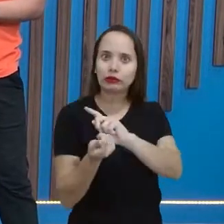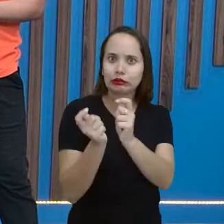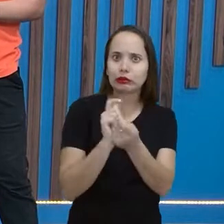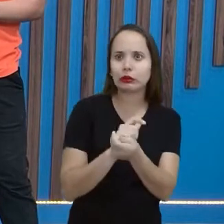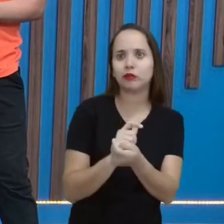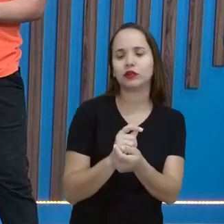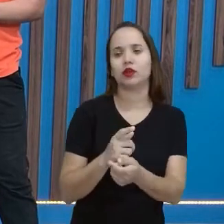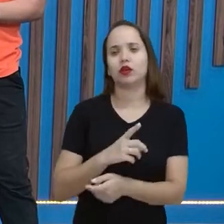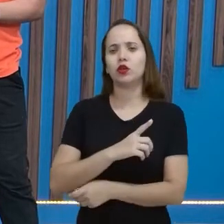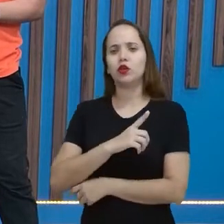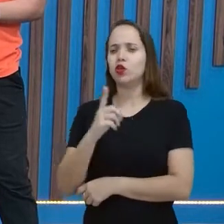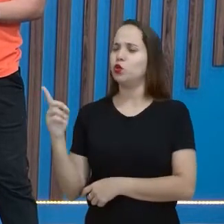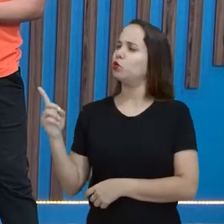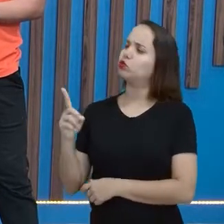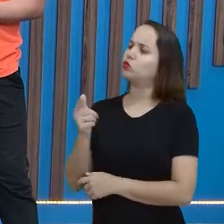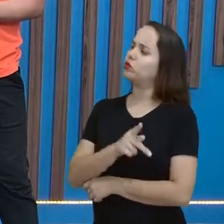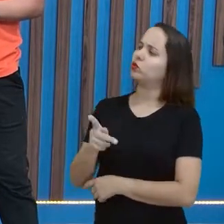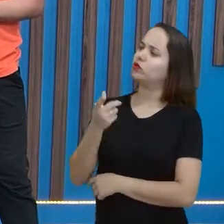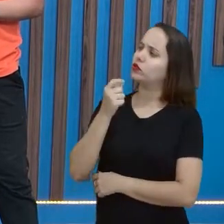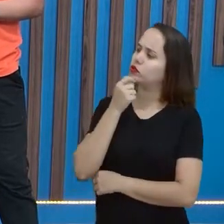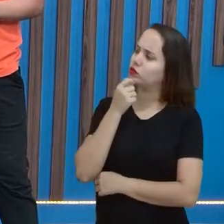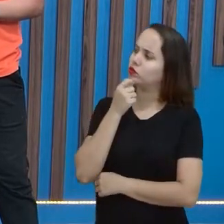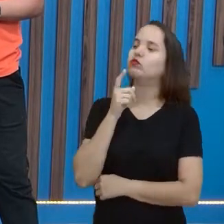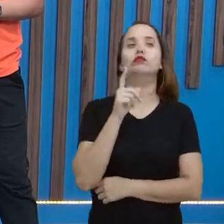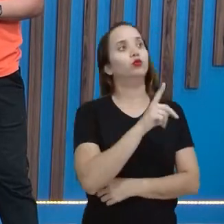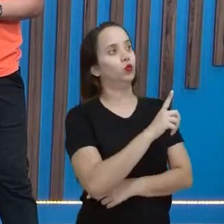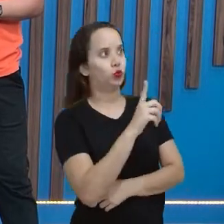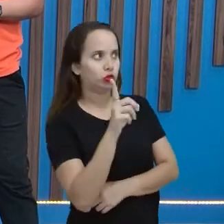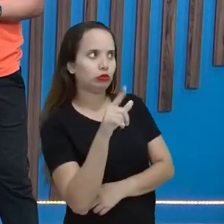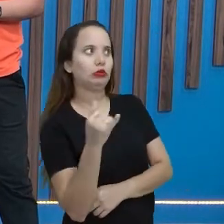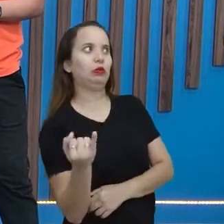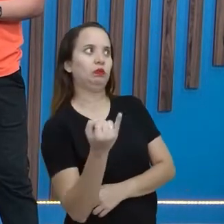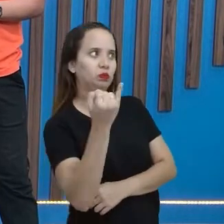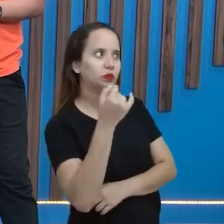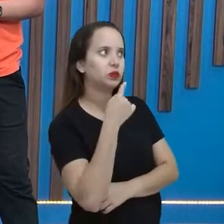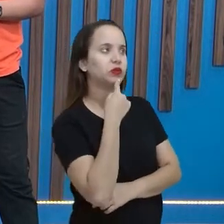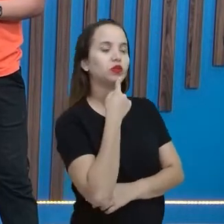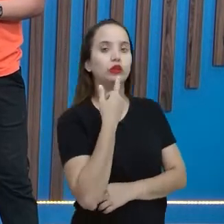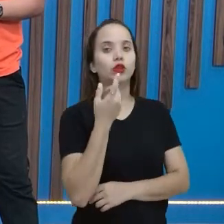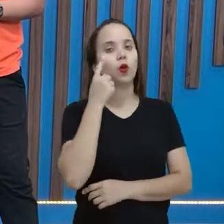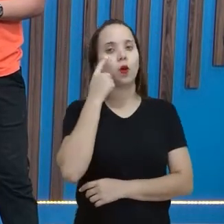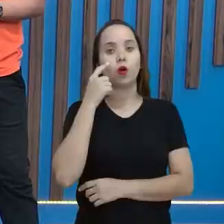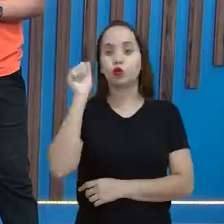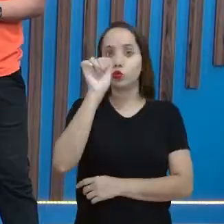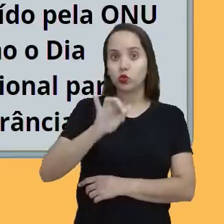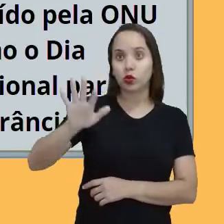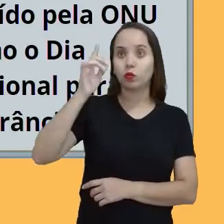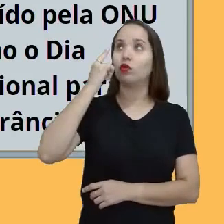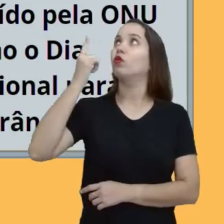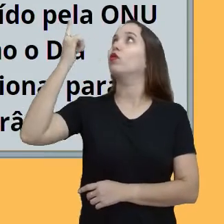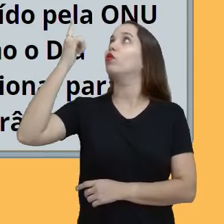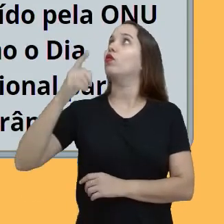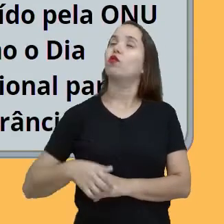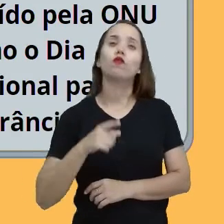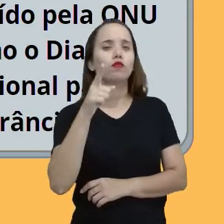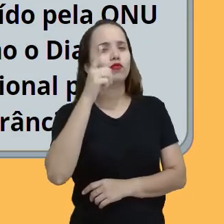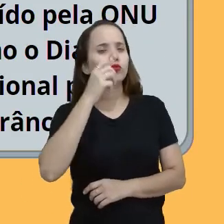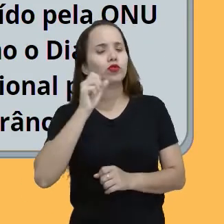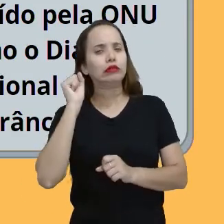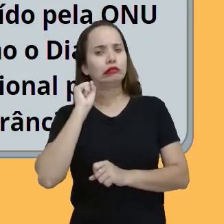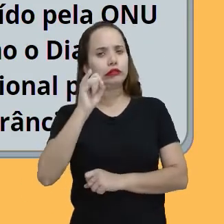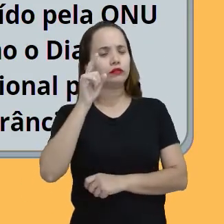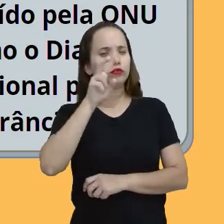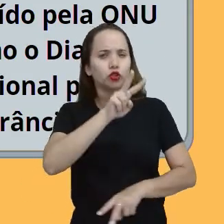essa data aí, professora? Essa data é importante, gente. Vejam esse símbolo aí. Onde vocês virem esse símbolo? Vamos saber que é da Organização